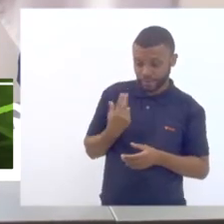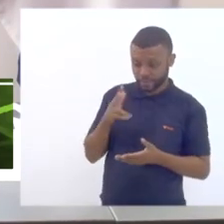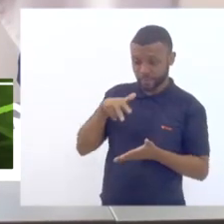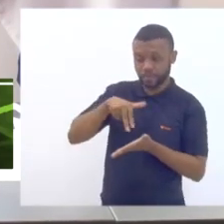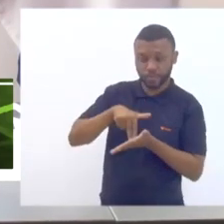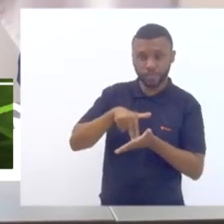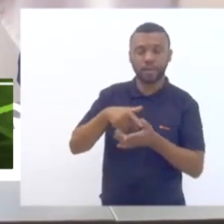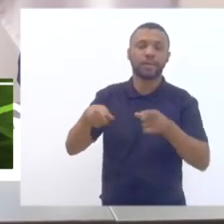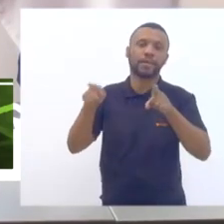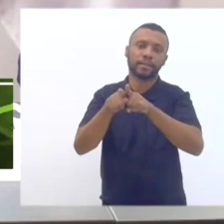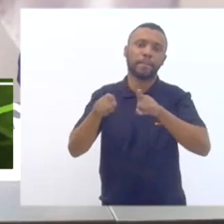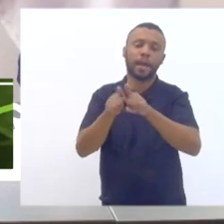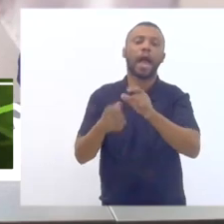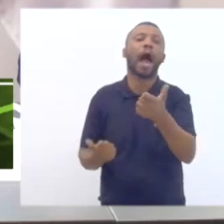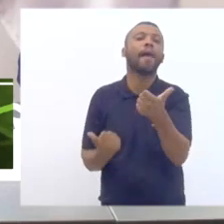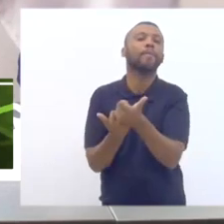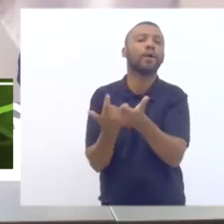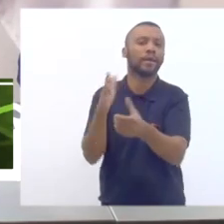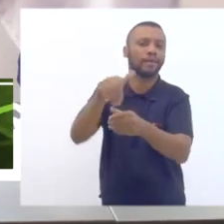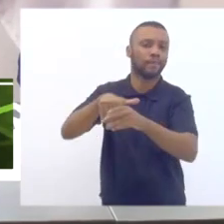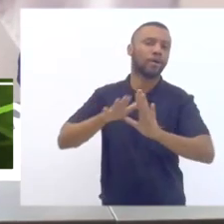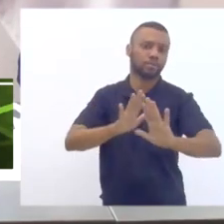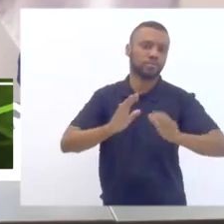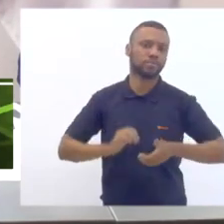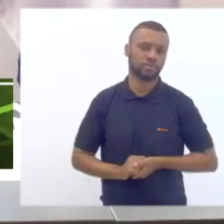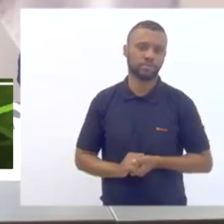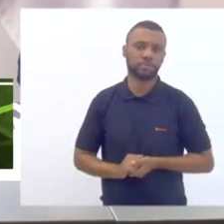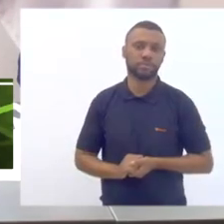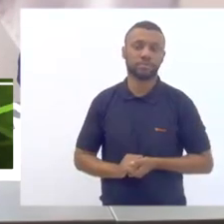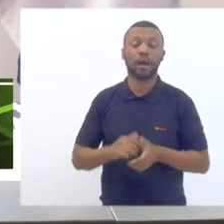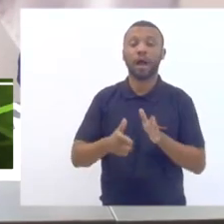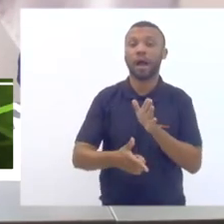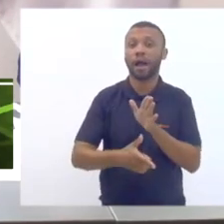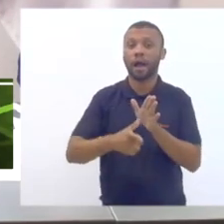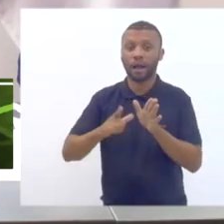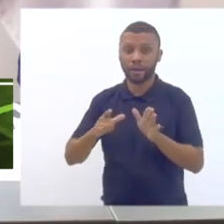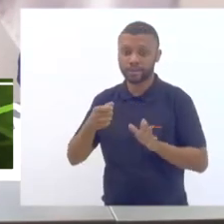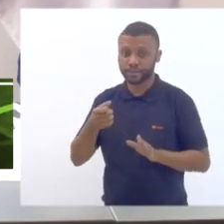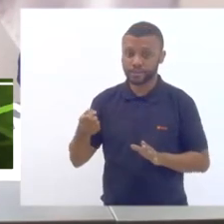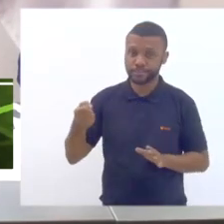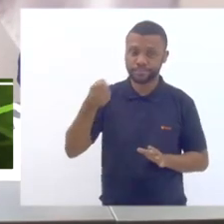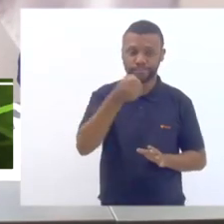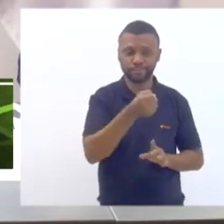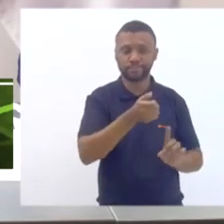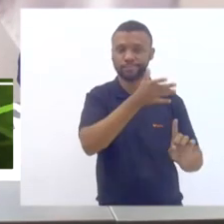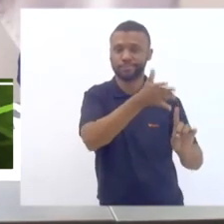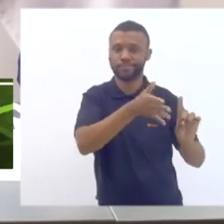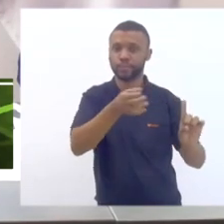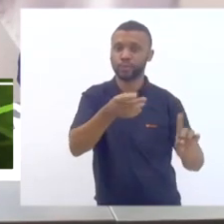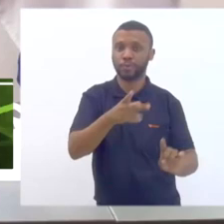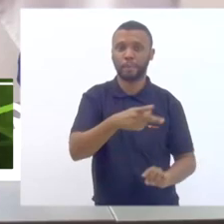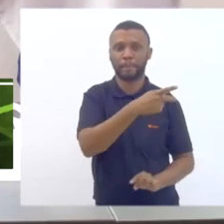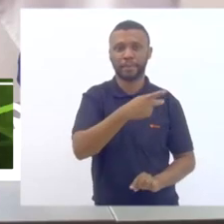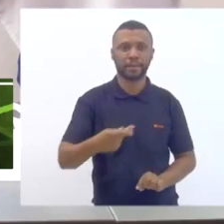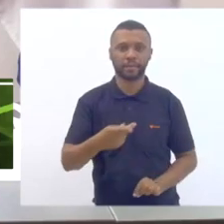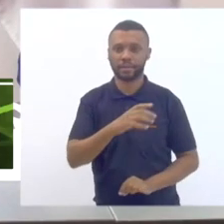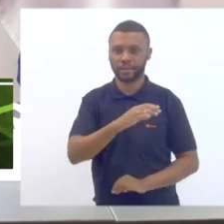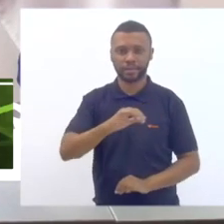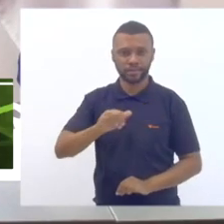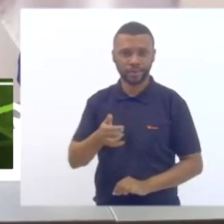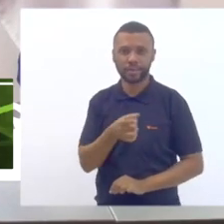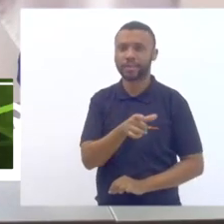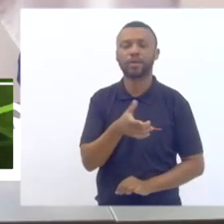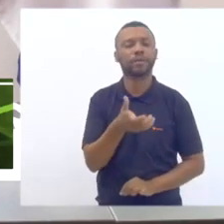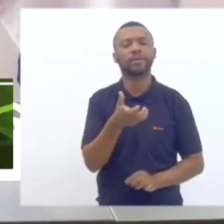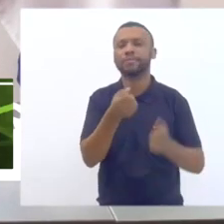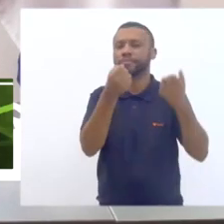votando favoravelmente. Antes de passar para o novo presidente da CCJ, eu queria